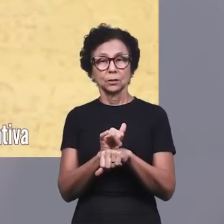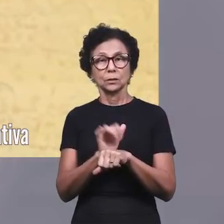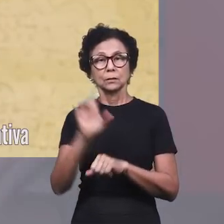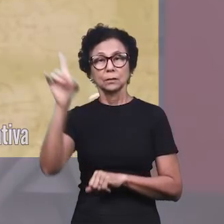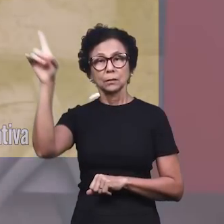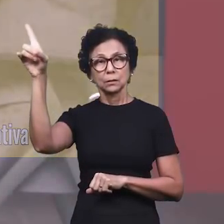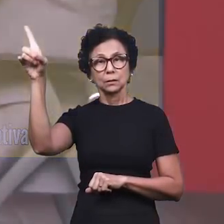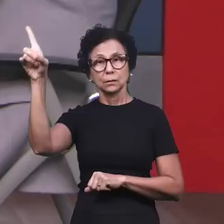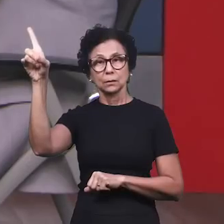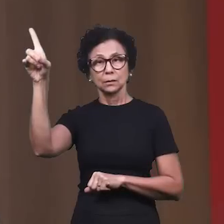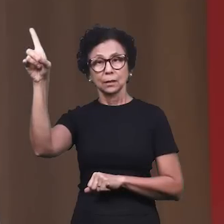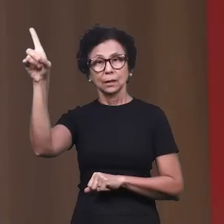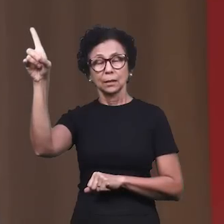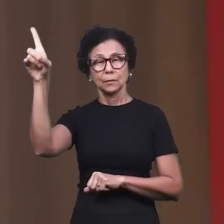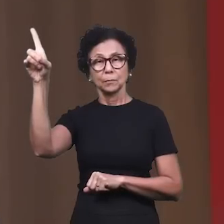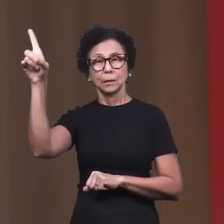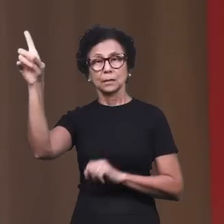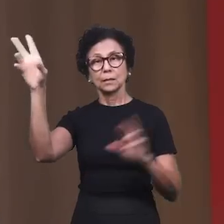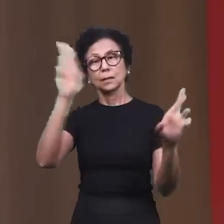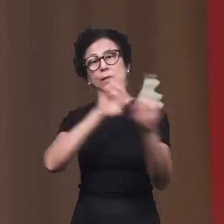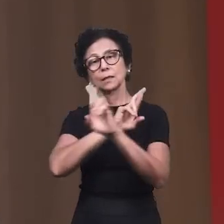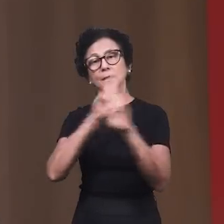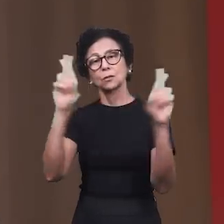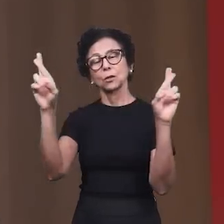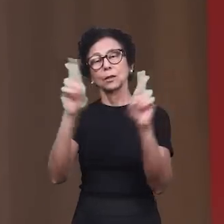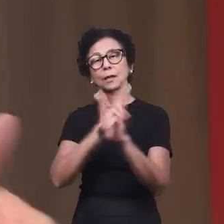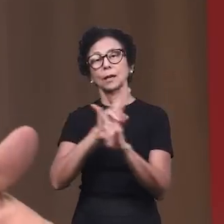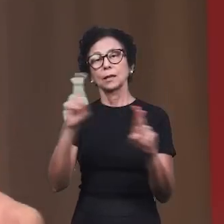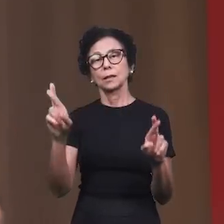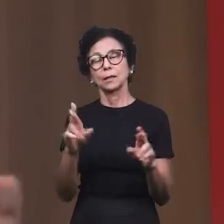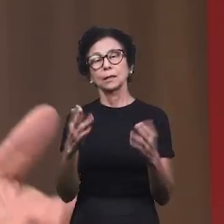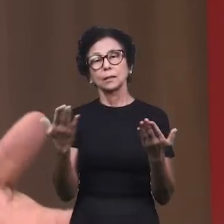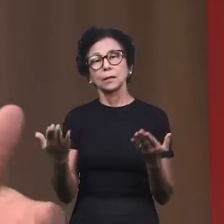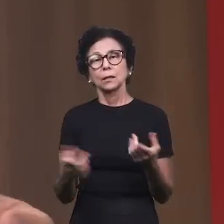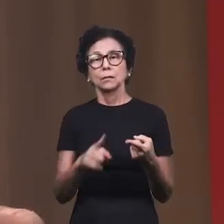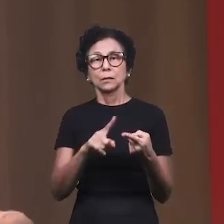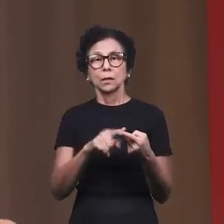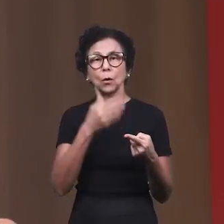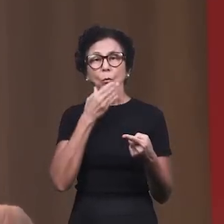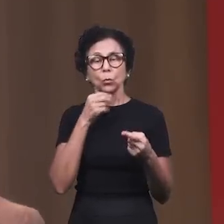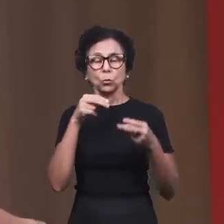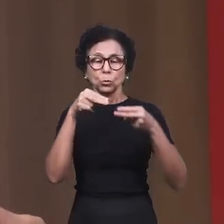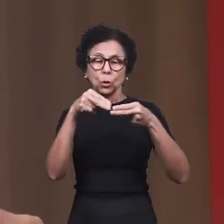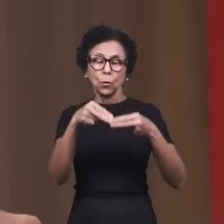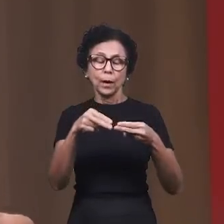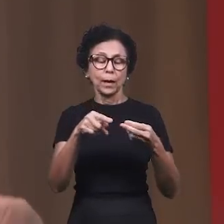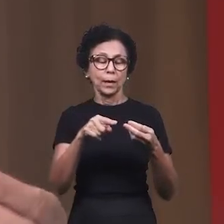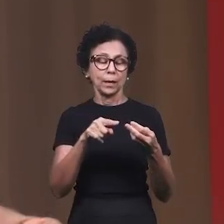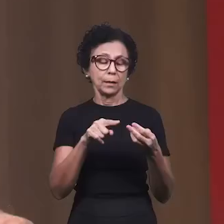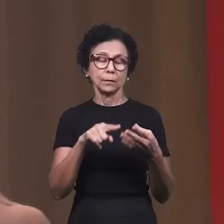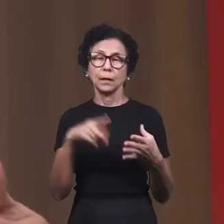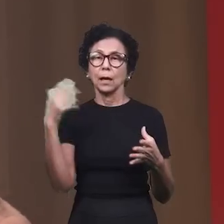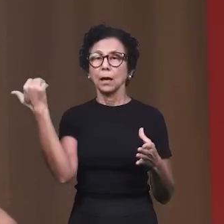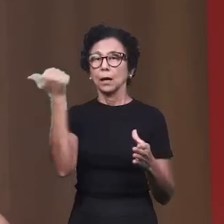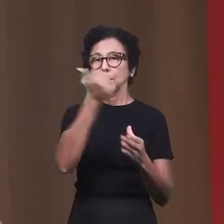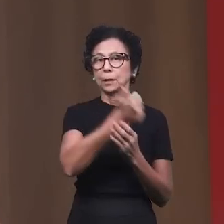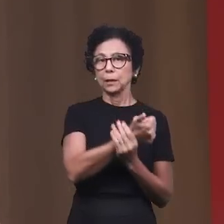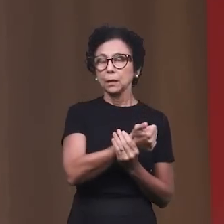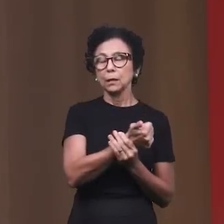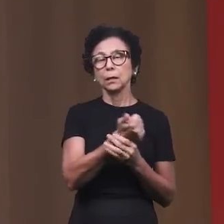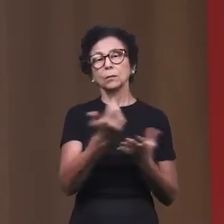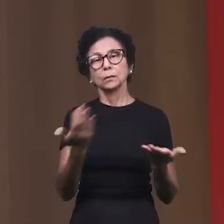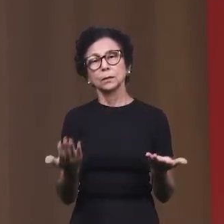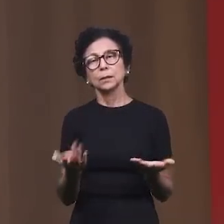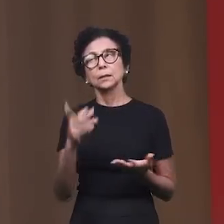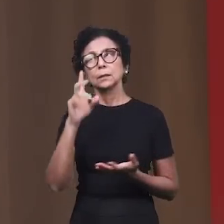você mesmo disse, né, Deus chama Noé, um homem, para se revelar a ele ou mostrar para ele os seus